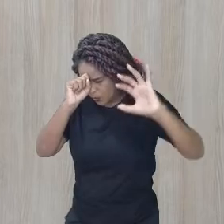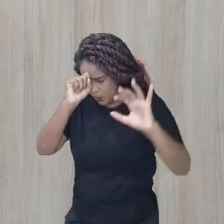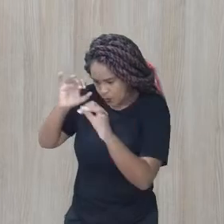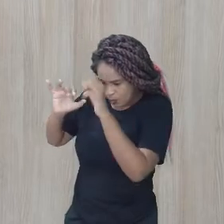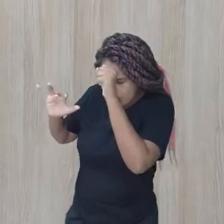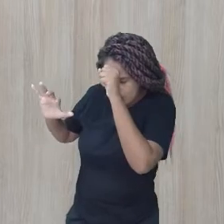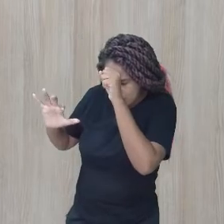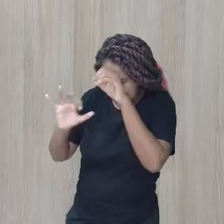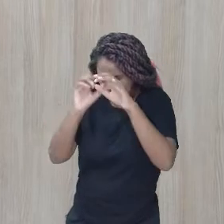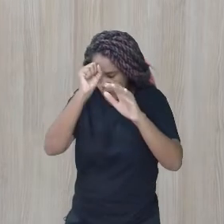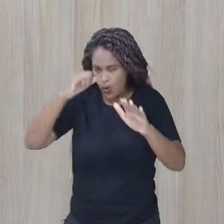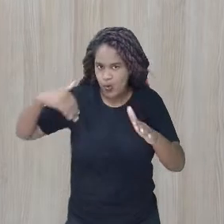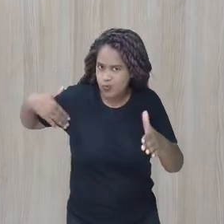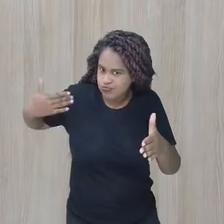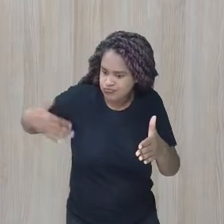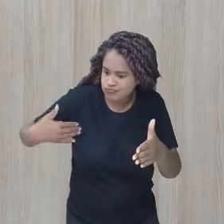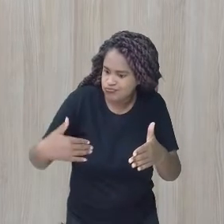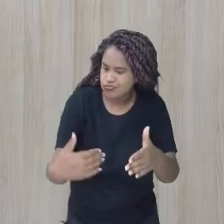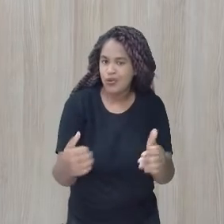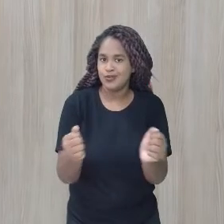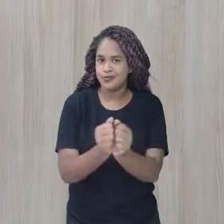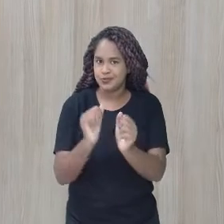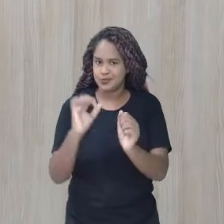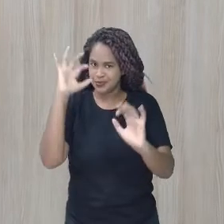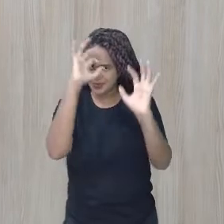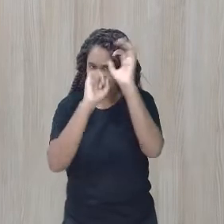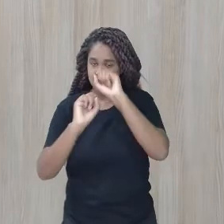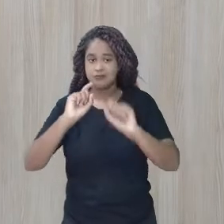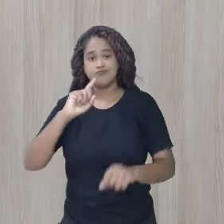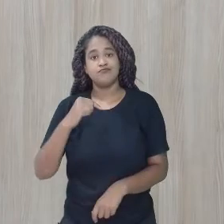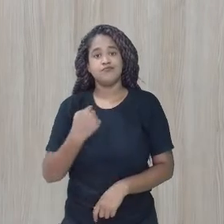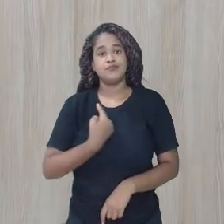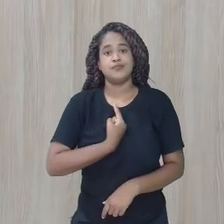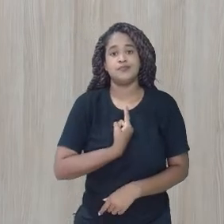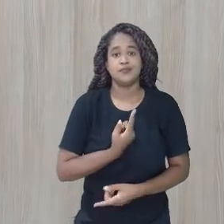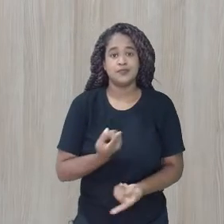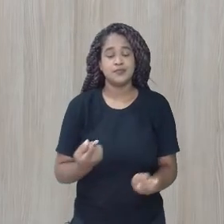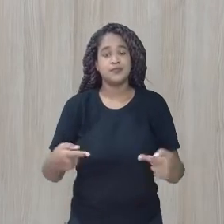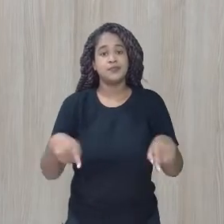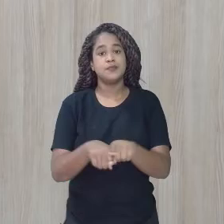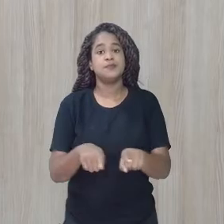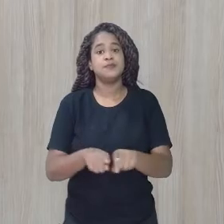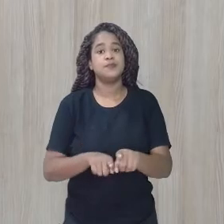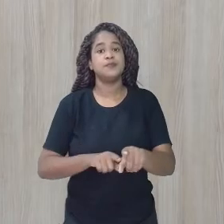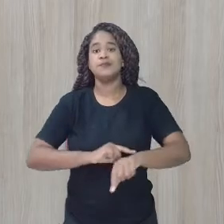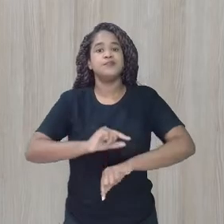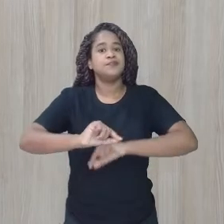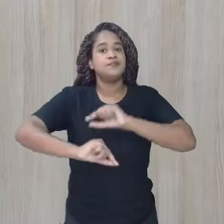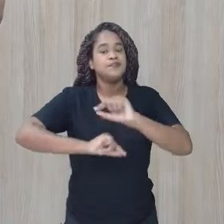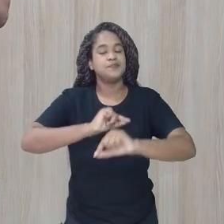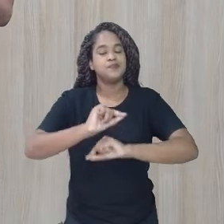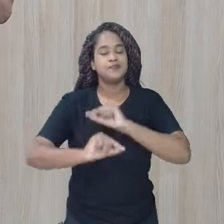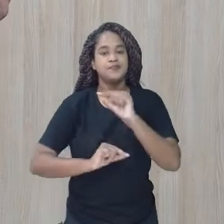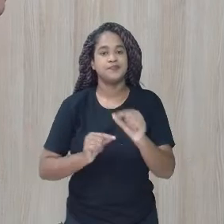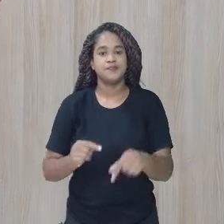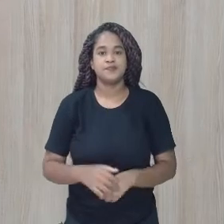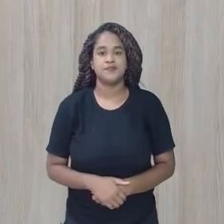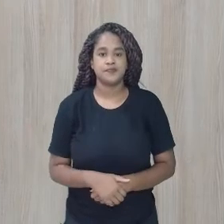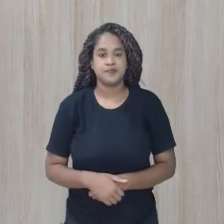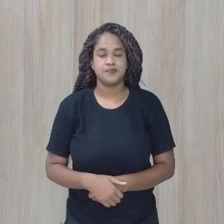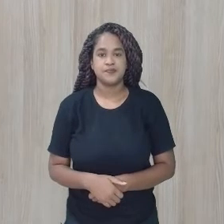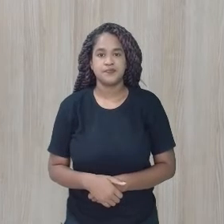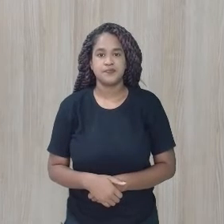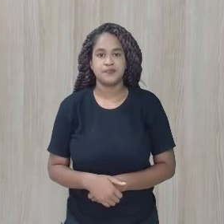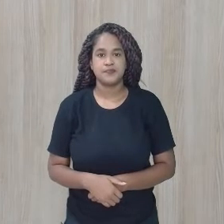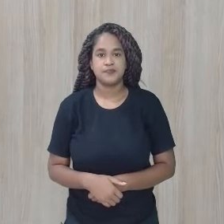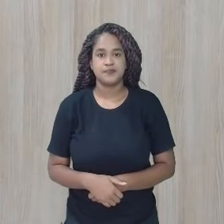essa trilha juntos de aprendizado, nós estamos reforçando e gerando,